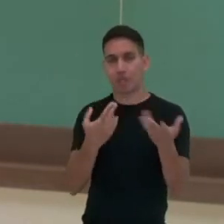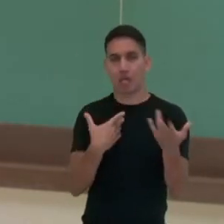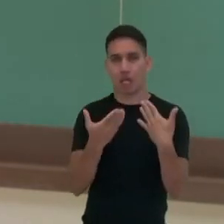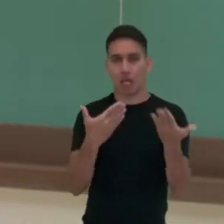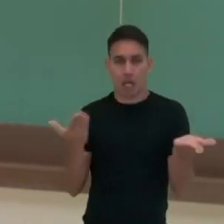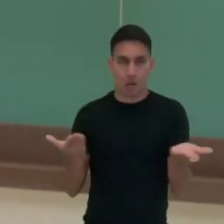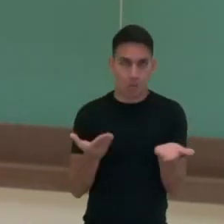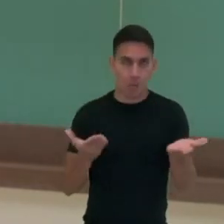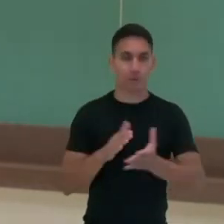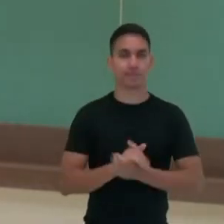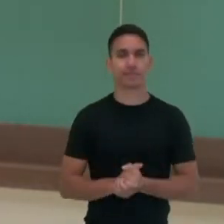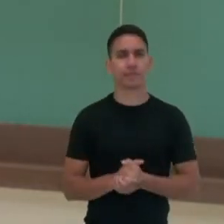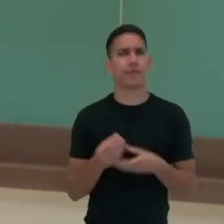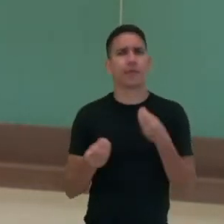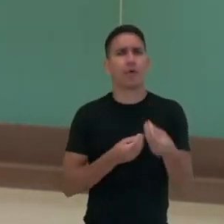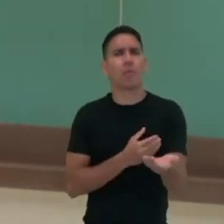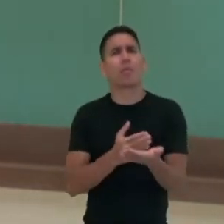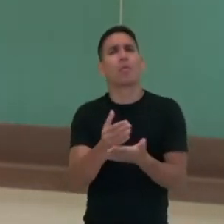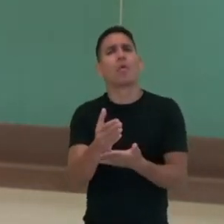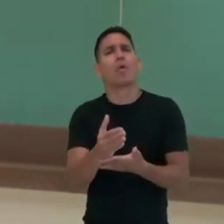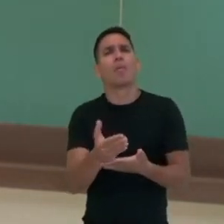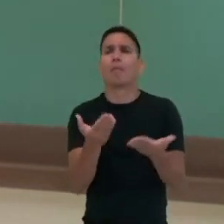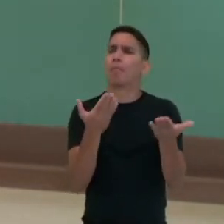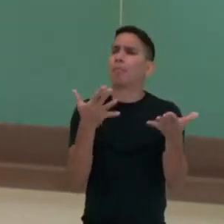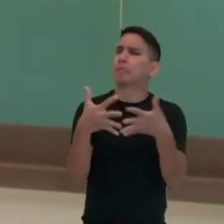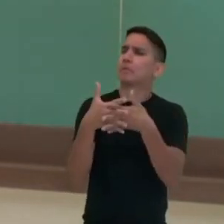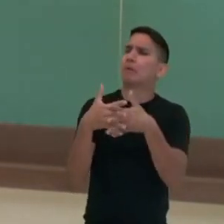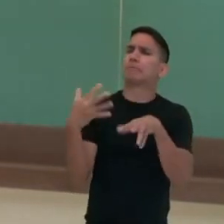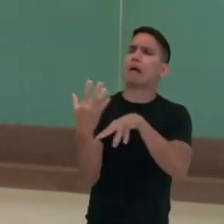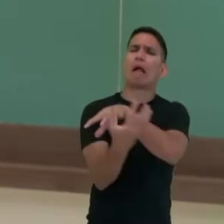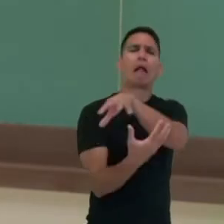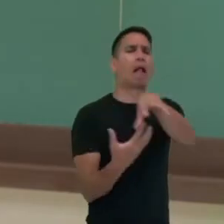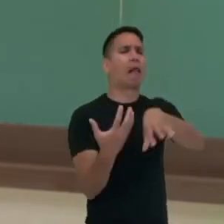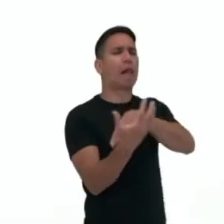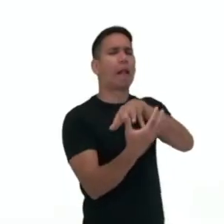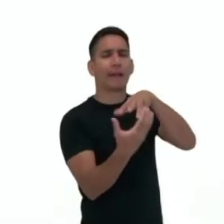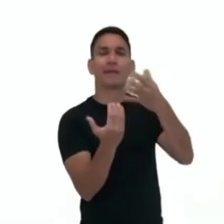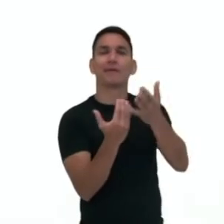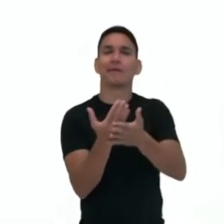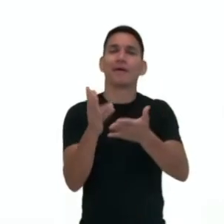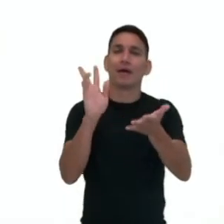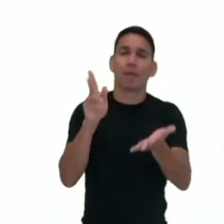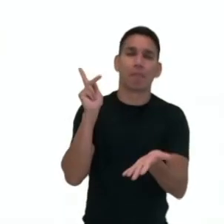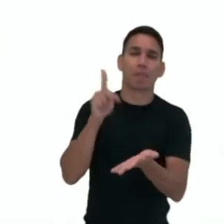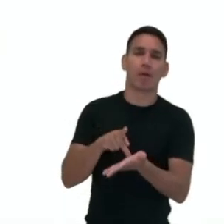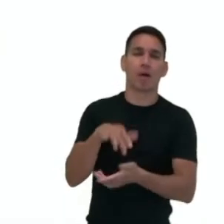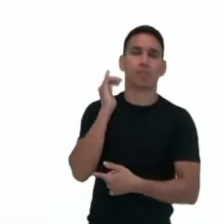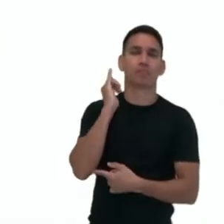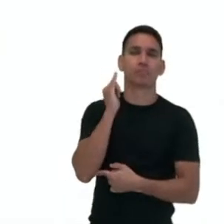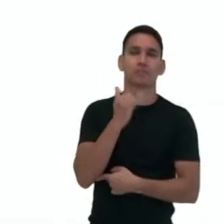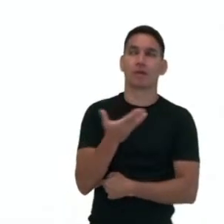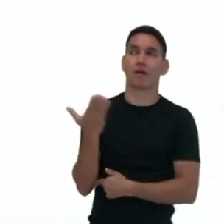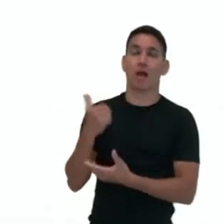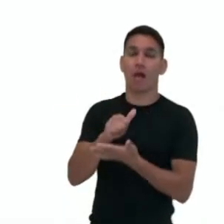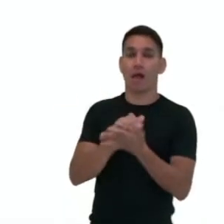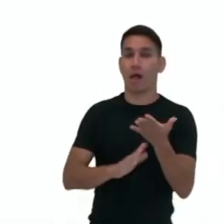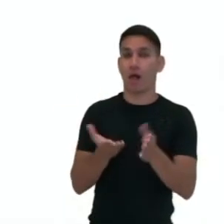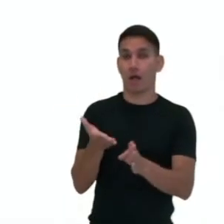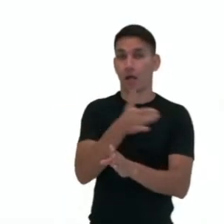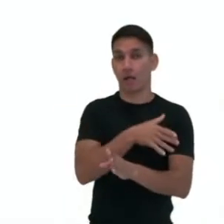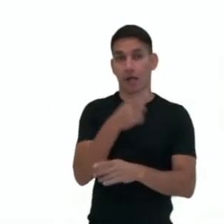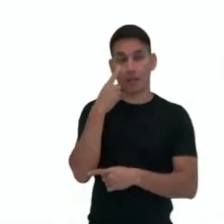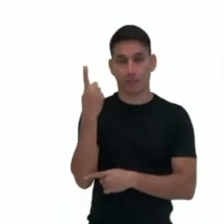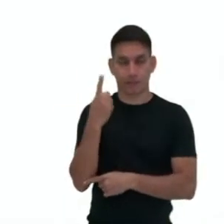Vamos lá? Como que se inicia então a confusão, né, que dá origem ao fato mencionado na atividade anterior? Olha